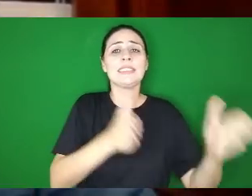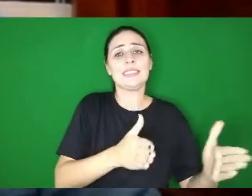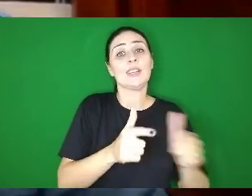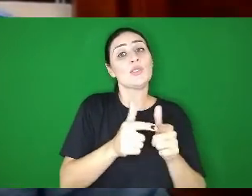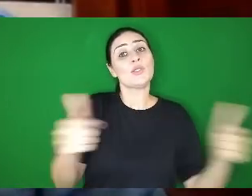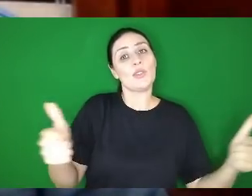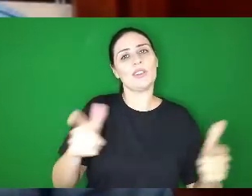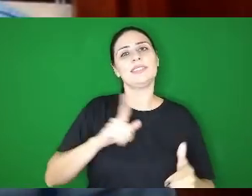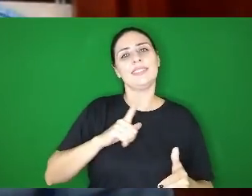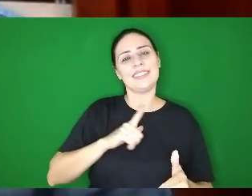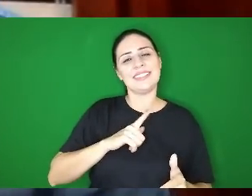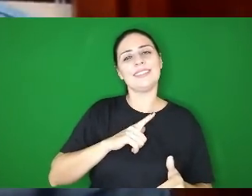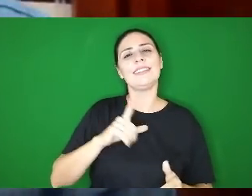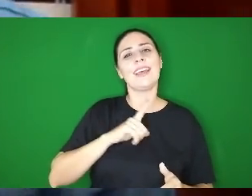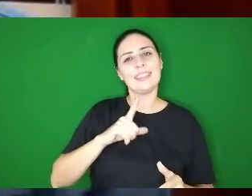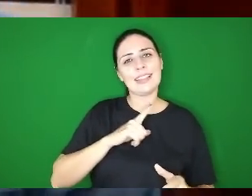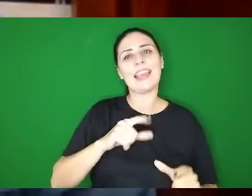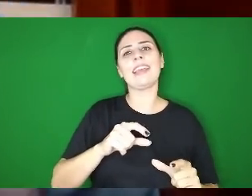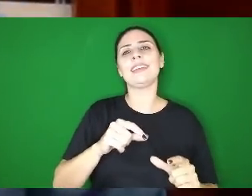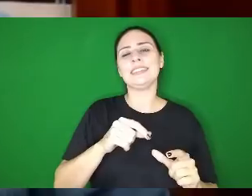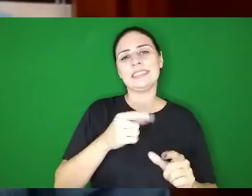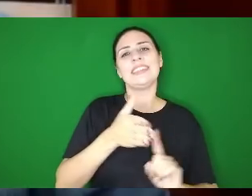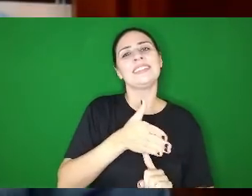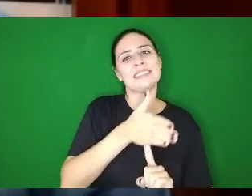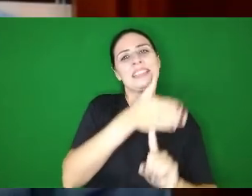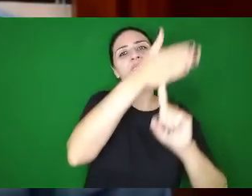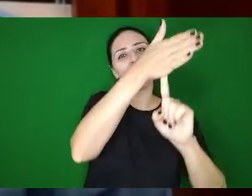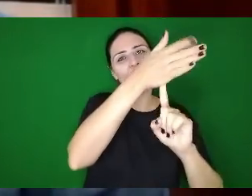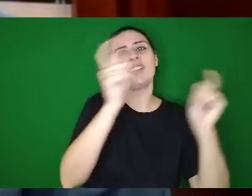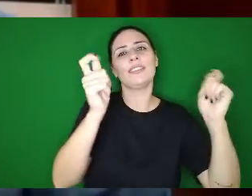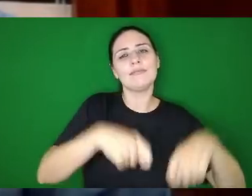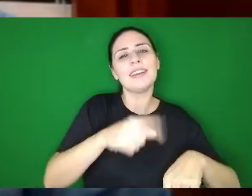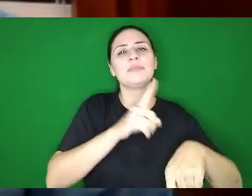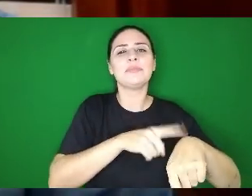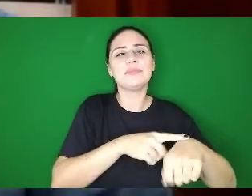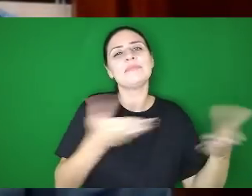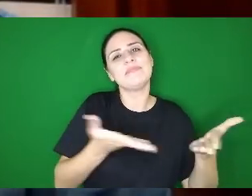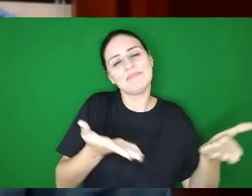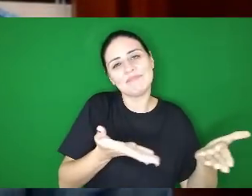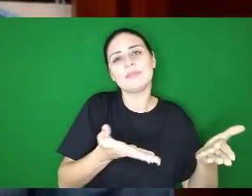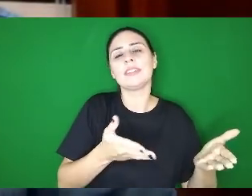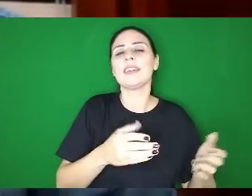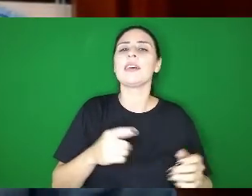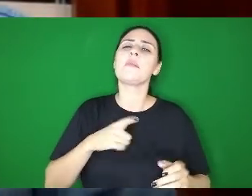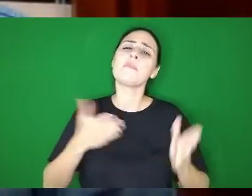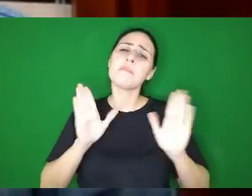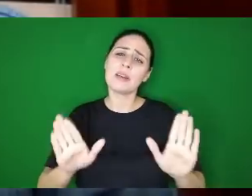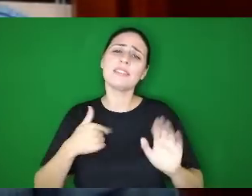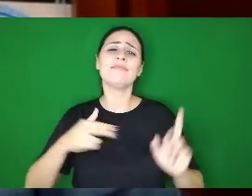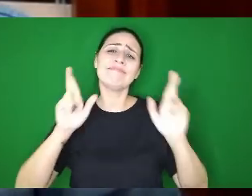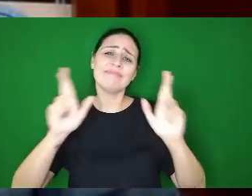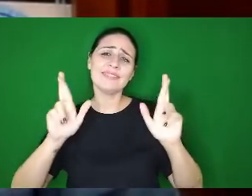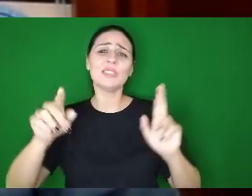existe esses canais que permitem a gente ter esses momentos, né? Mas eu desejo, assim, que vocês